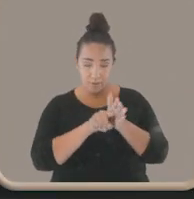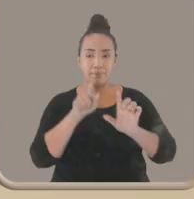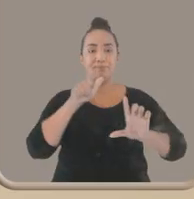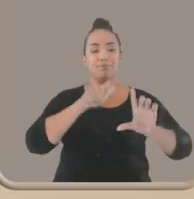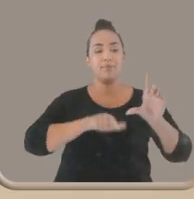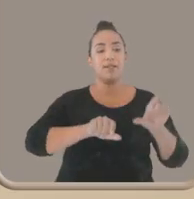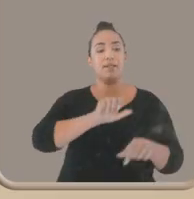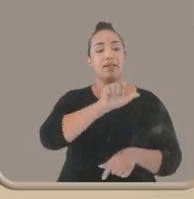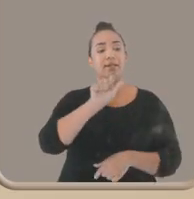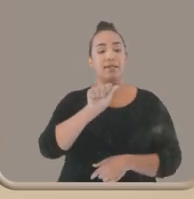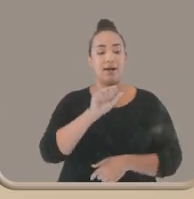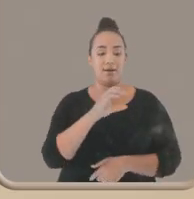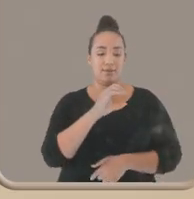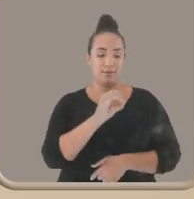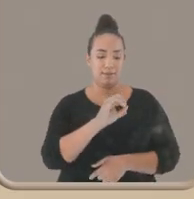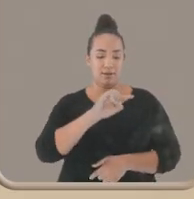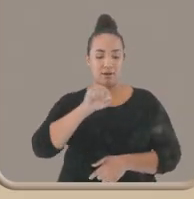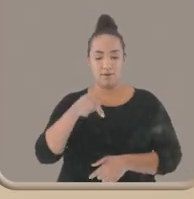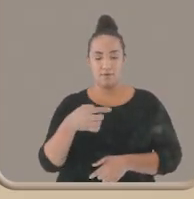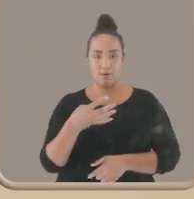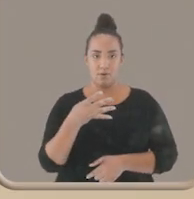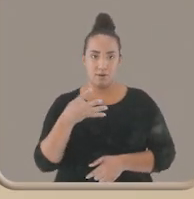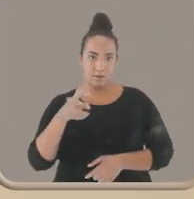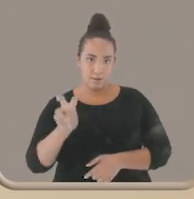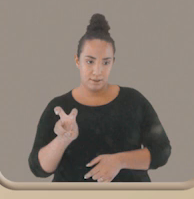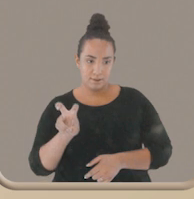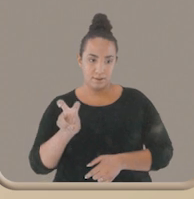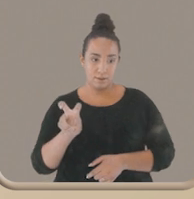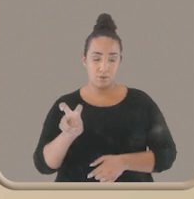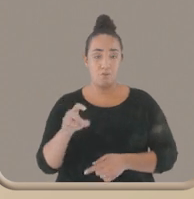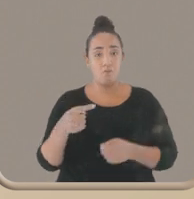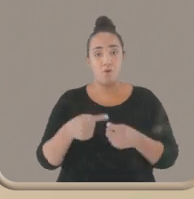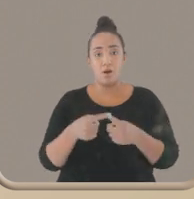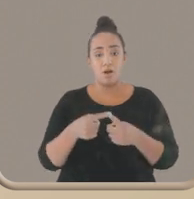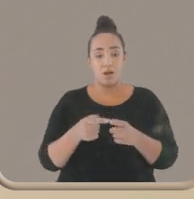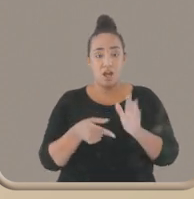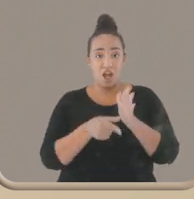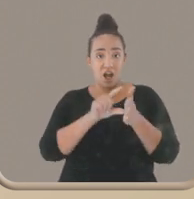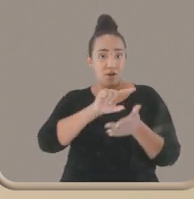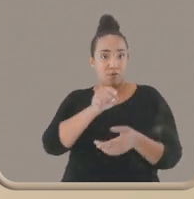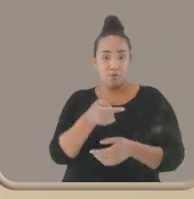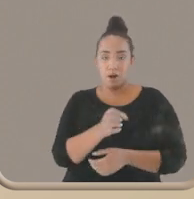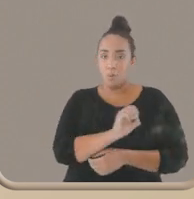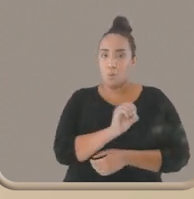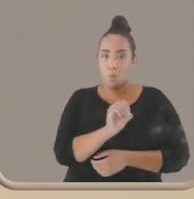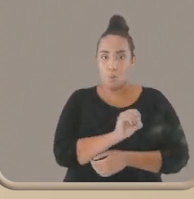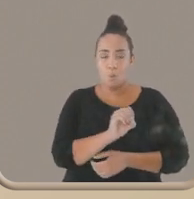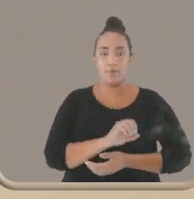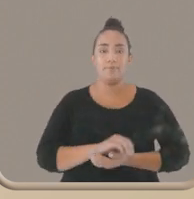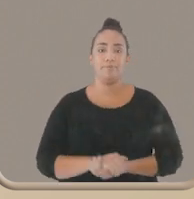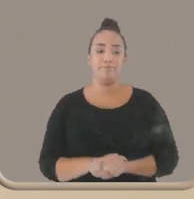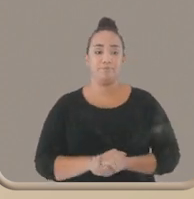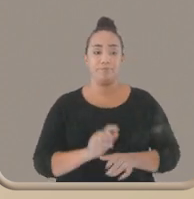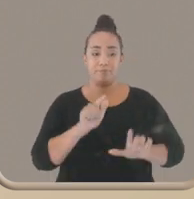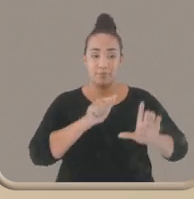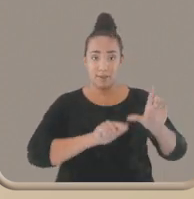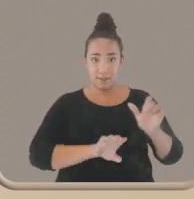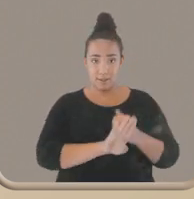todas? Na letra A, ficaria 0,45, já que não temos nenhuma parte